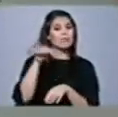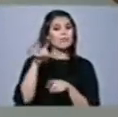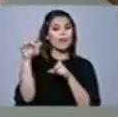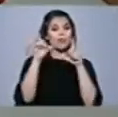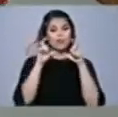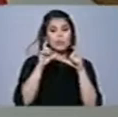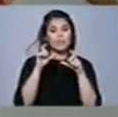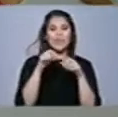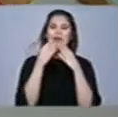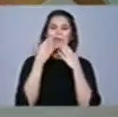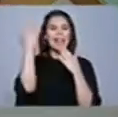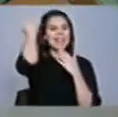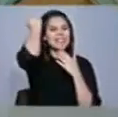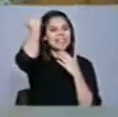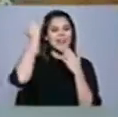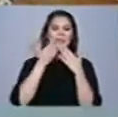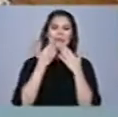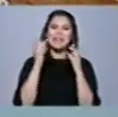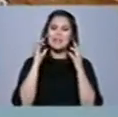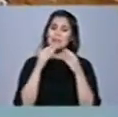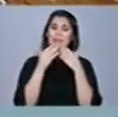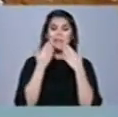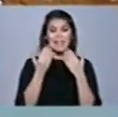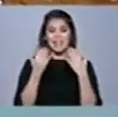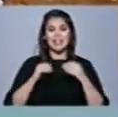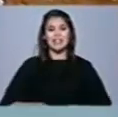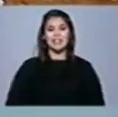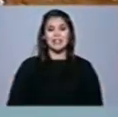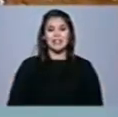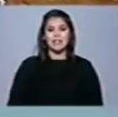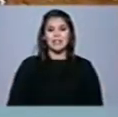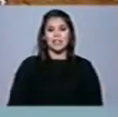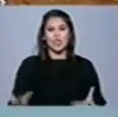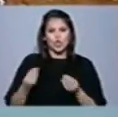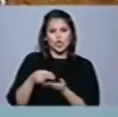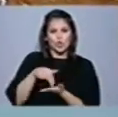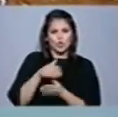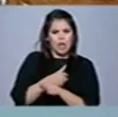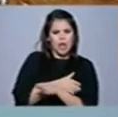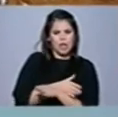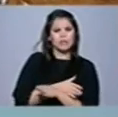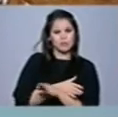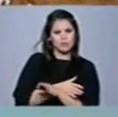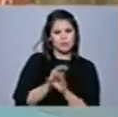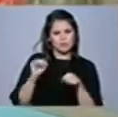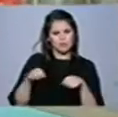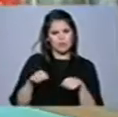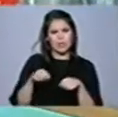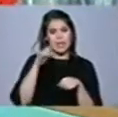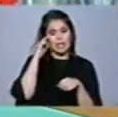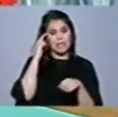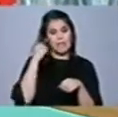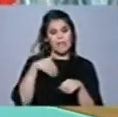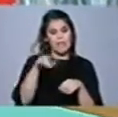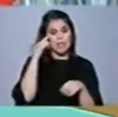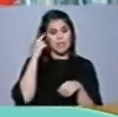máquina fotográfica. Cristina, muito obrigada. Obrigada, Sónia. Ainda estamos juntas antes também. Sim, claro que sim. Até quinta-feira. Com